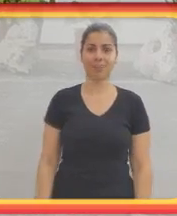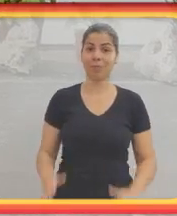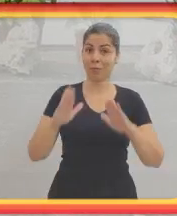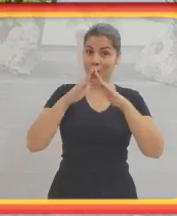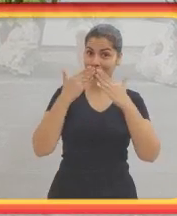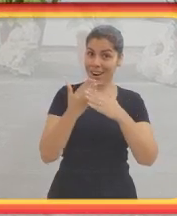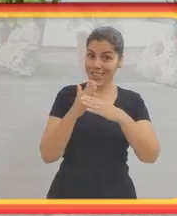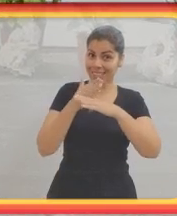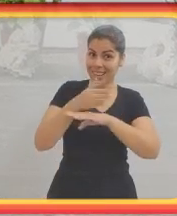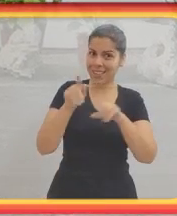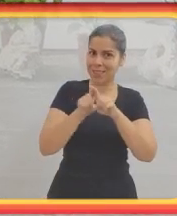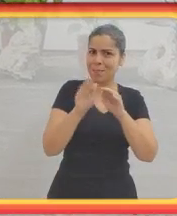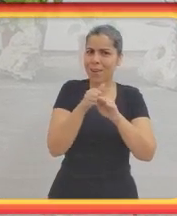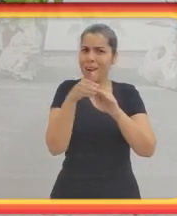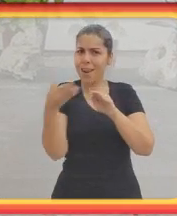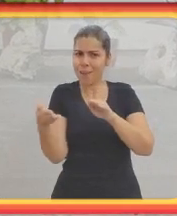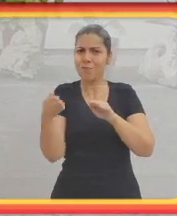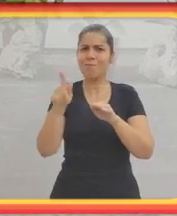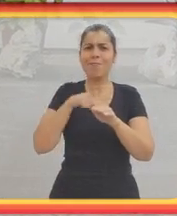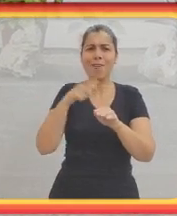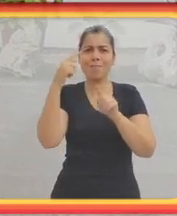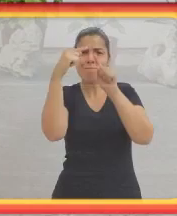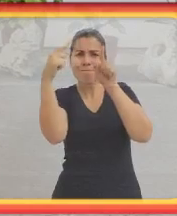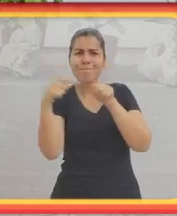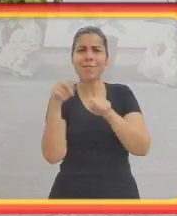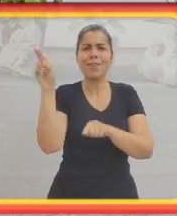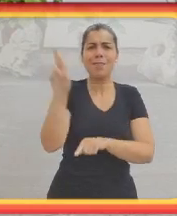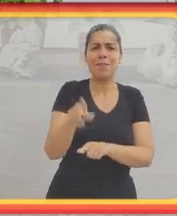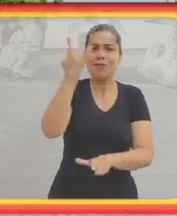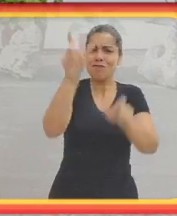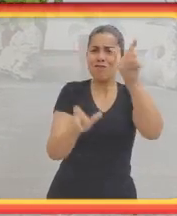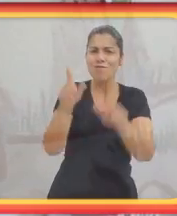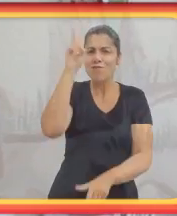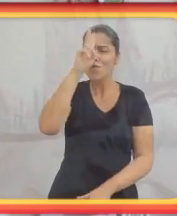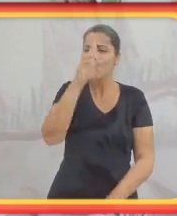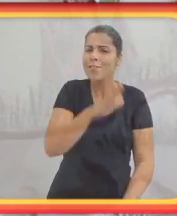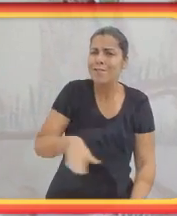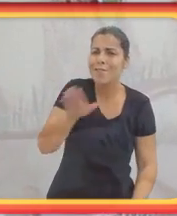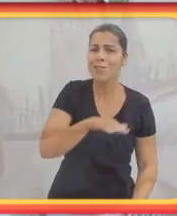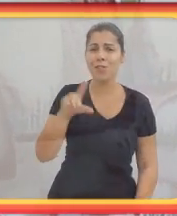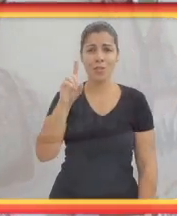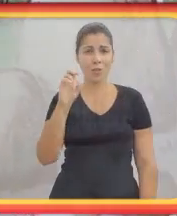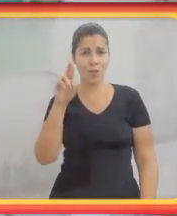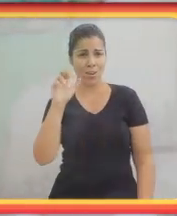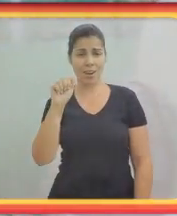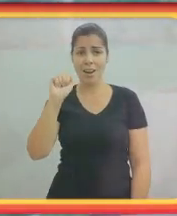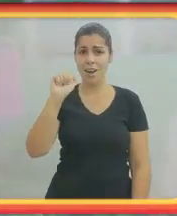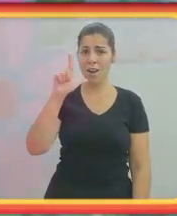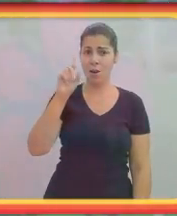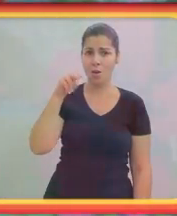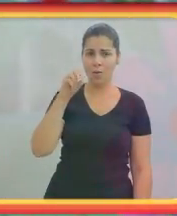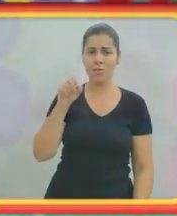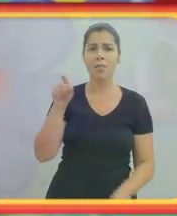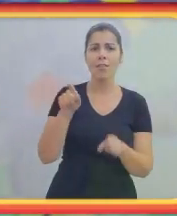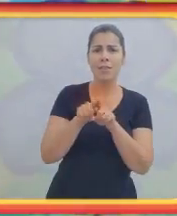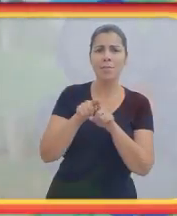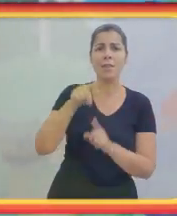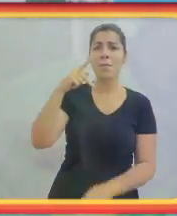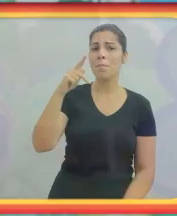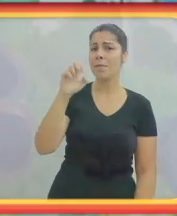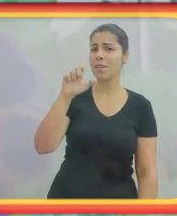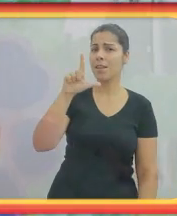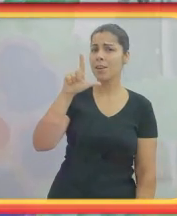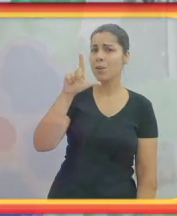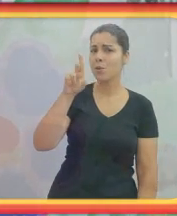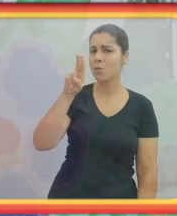Também na entrada da escola, do lado externo, há um outro mural que representa outro personagem das histórias infantis de Dora